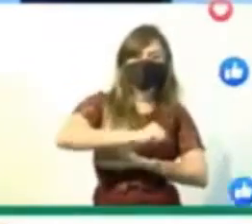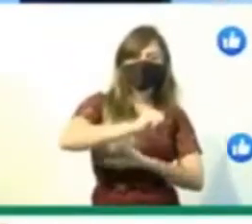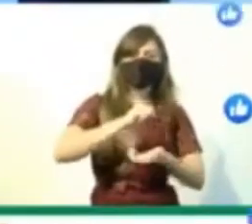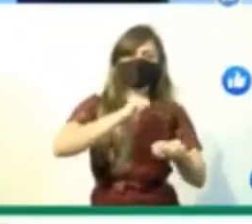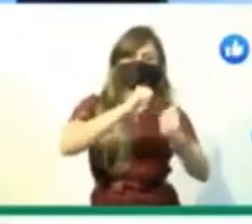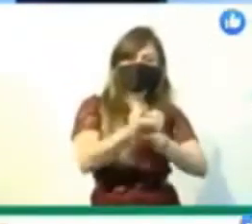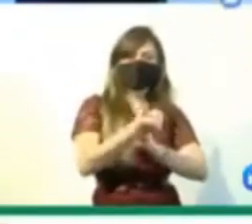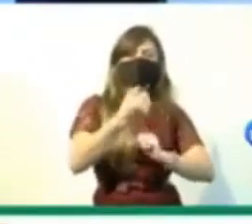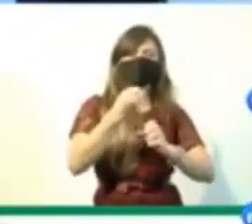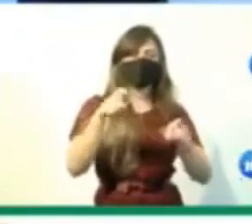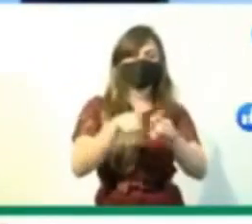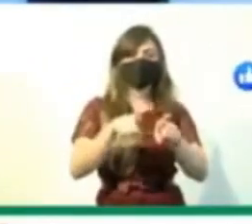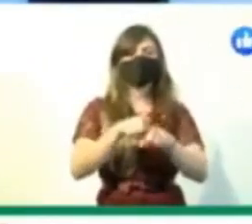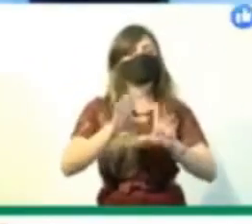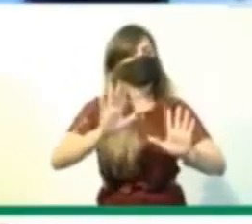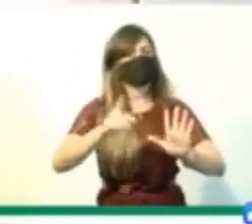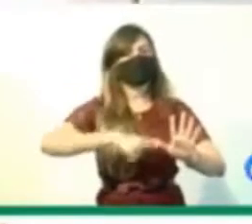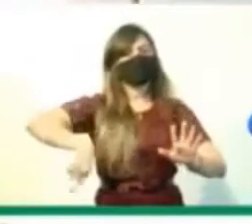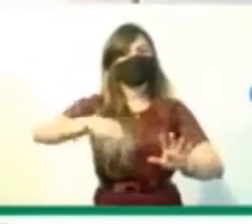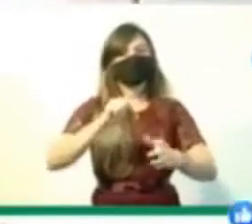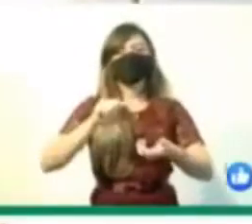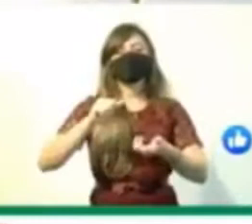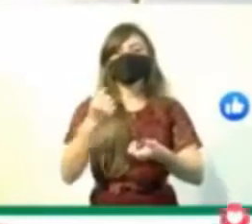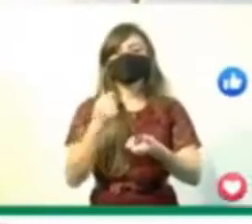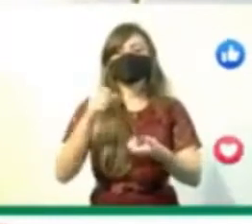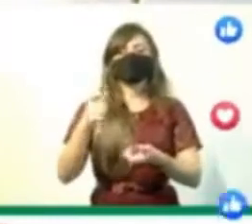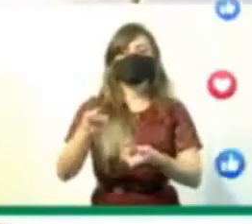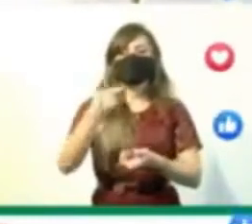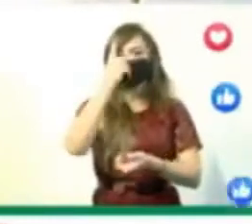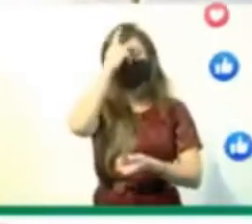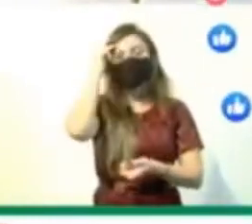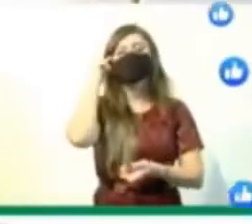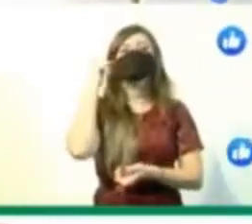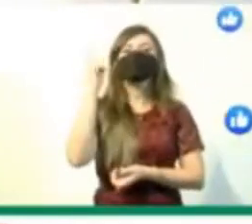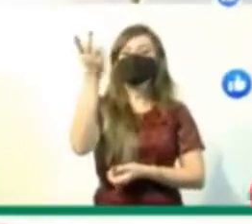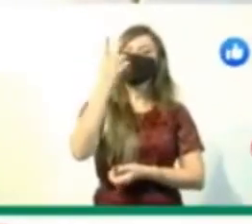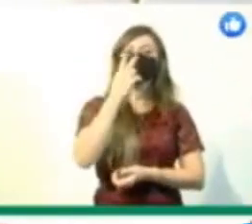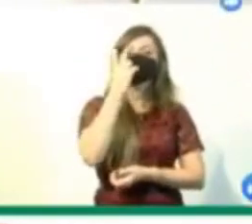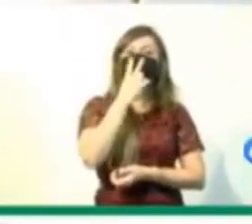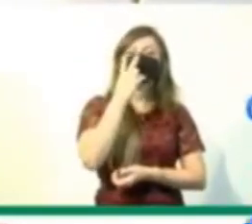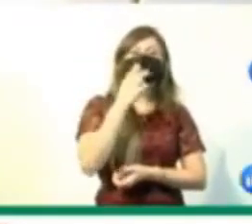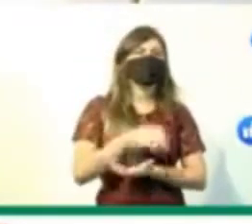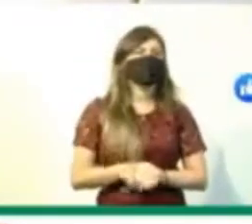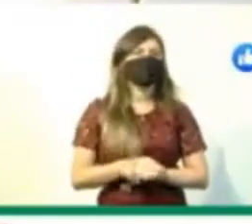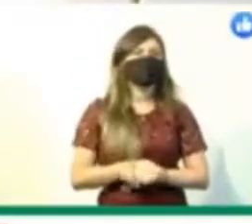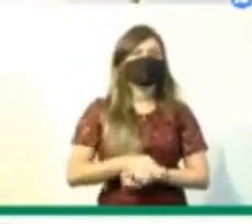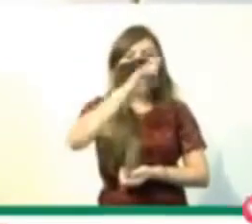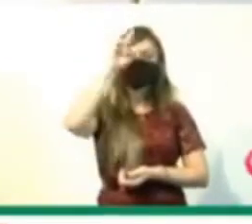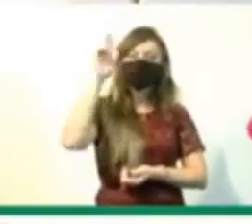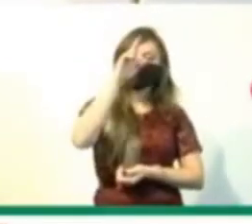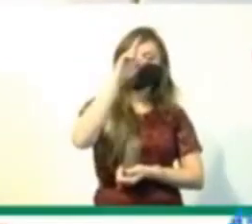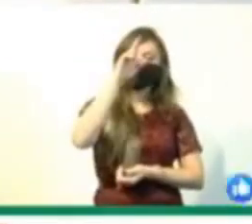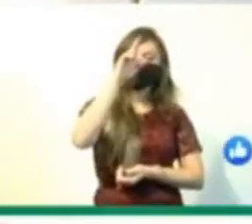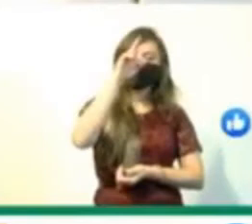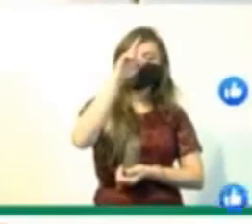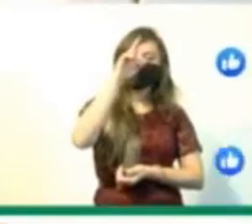esporte, mas também no combate ao alcoolismo, que trabalhou muito tempo aqui, foi um grande articulador do Alcoólicos